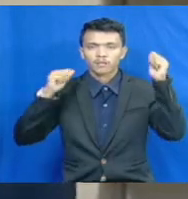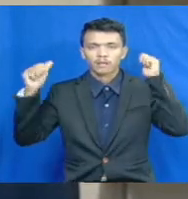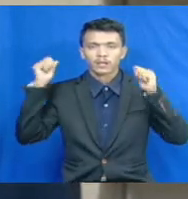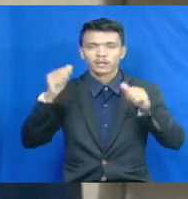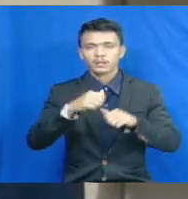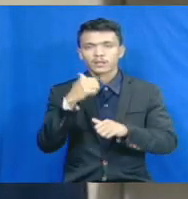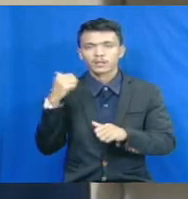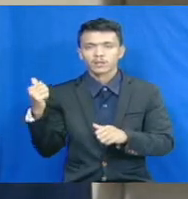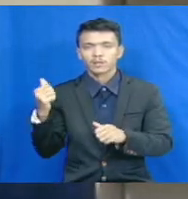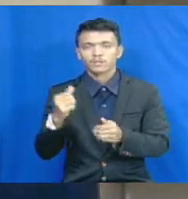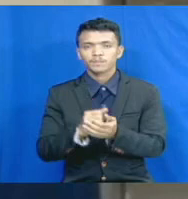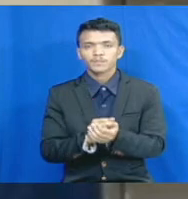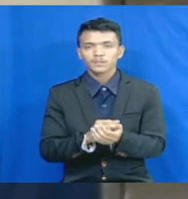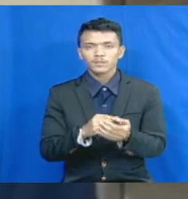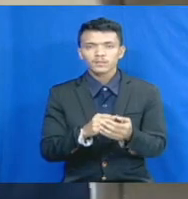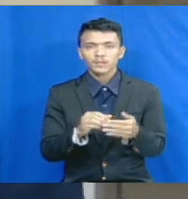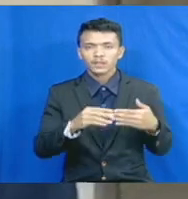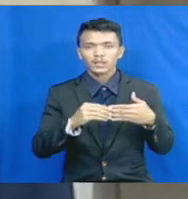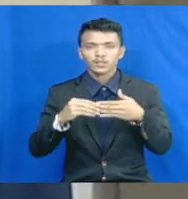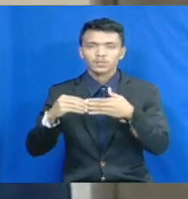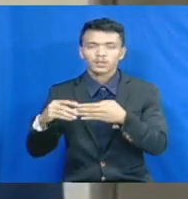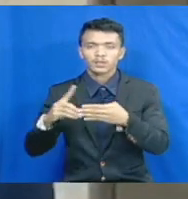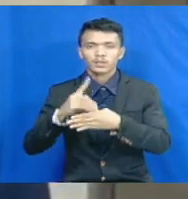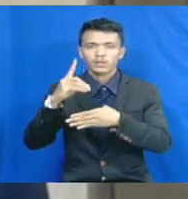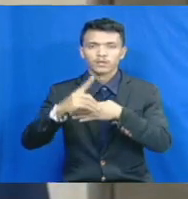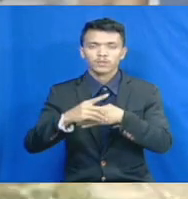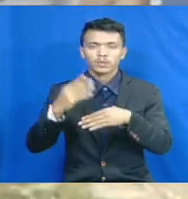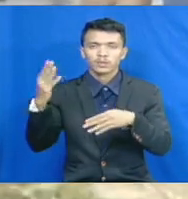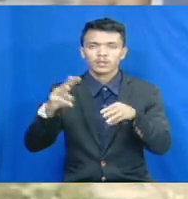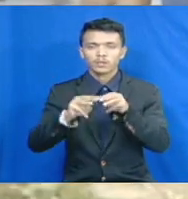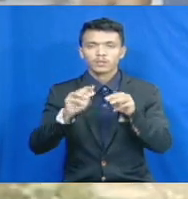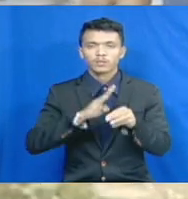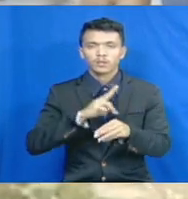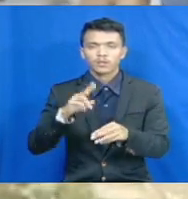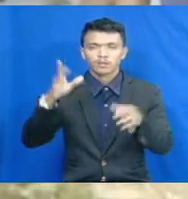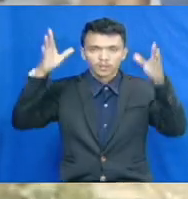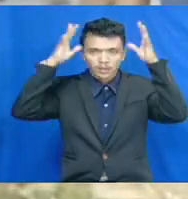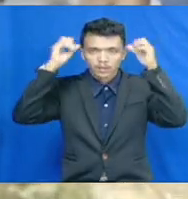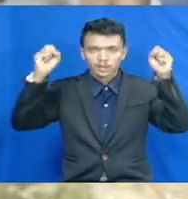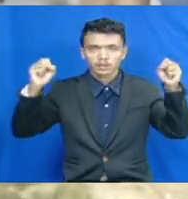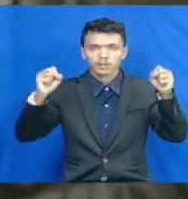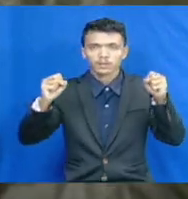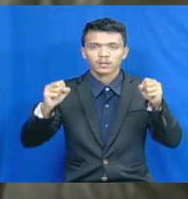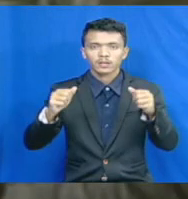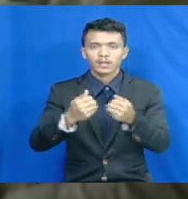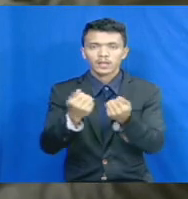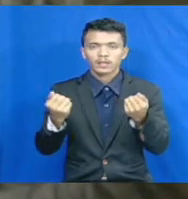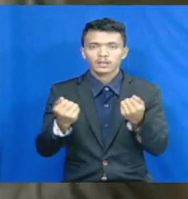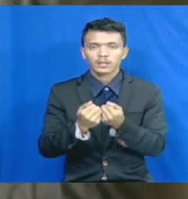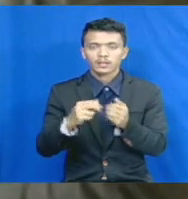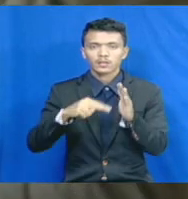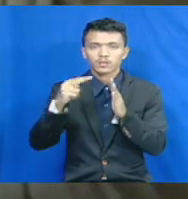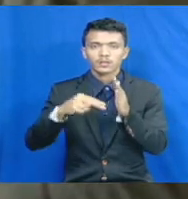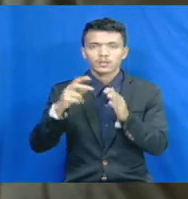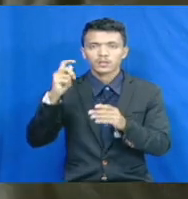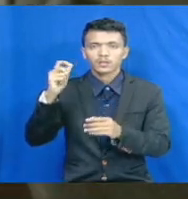maka lasaun ho desmento ya Baucau. Presidente Conselho Diretivo Agência Notícia